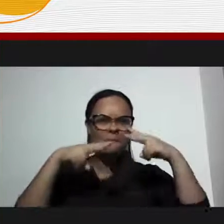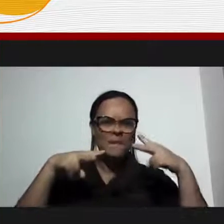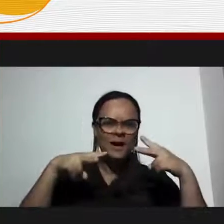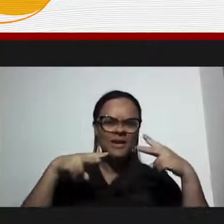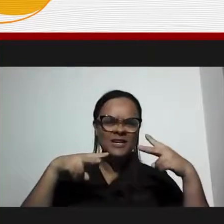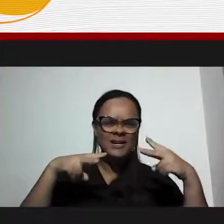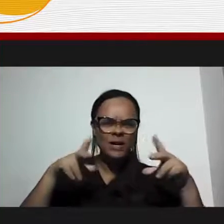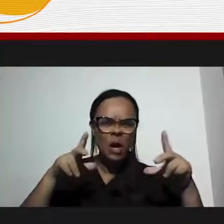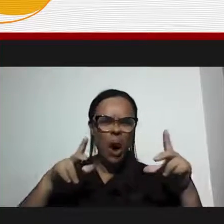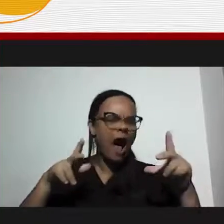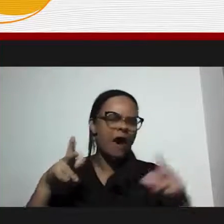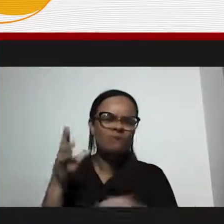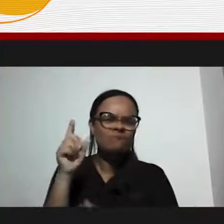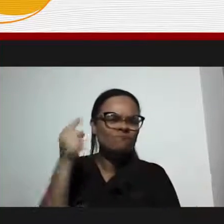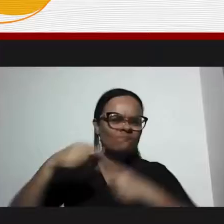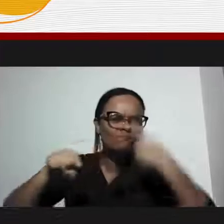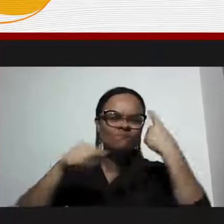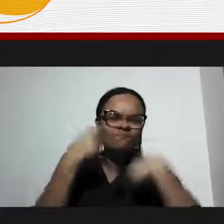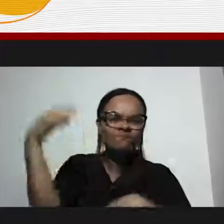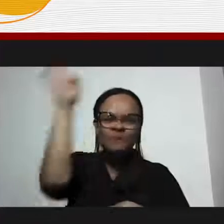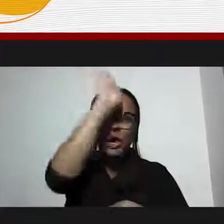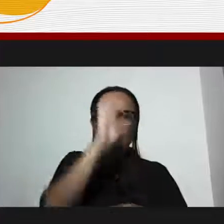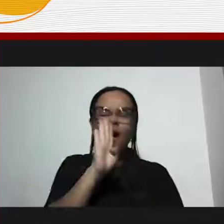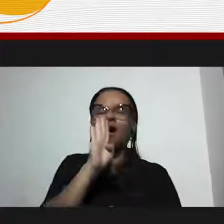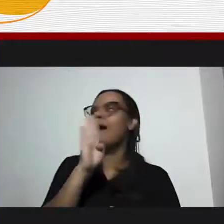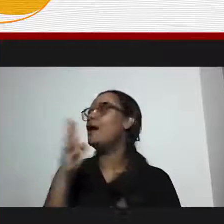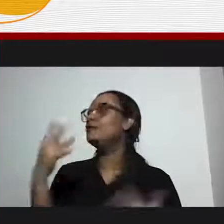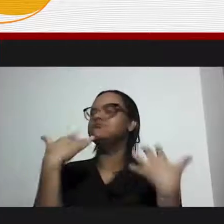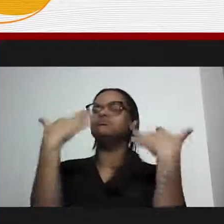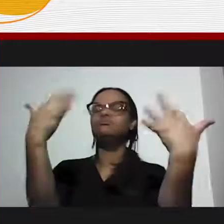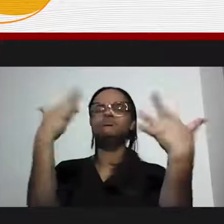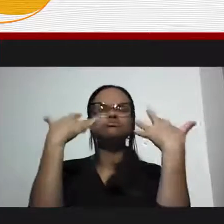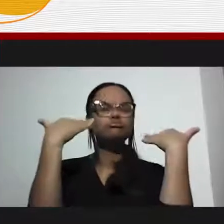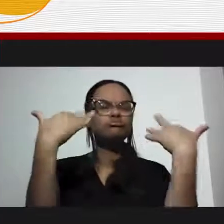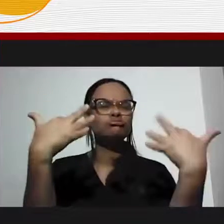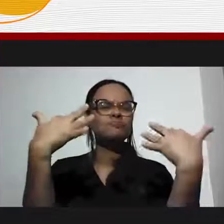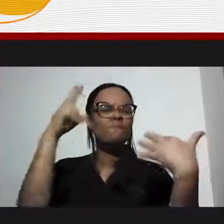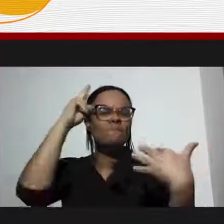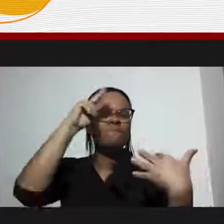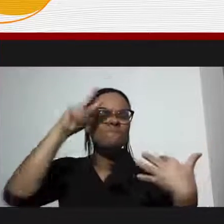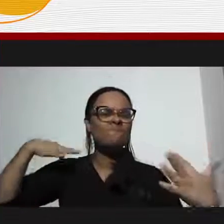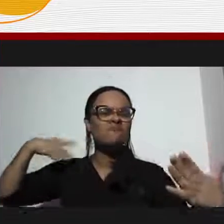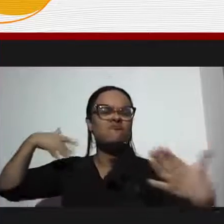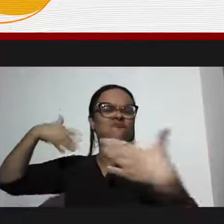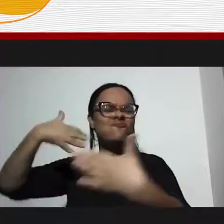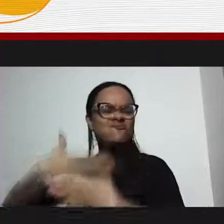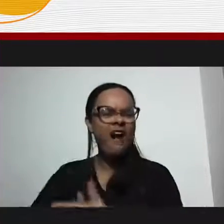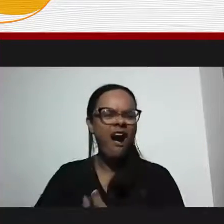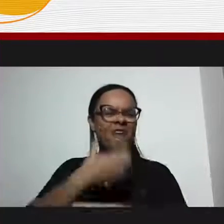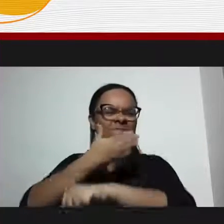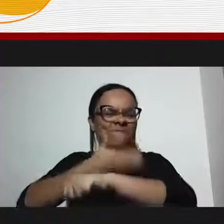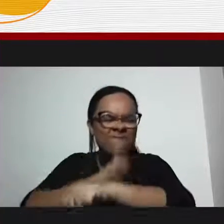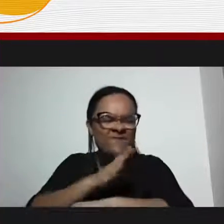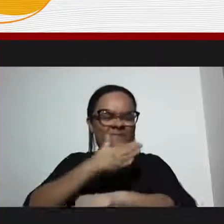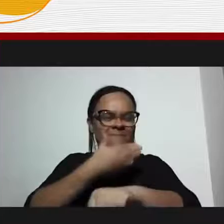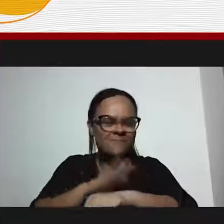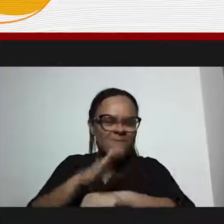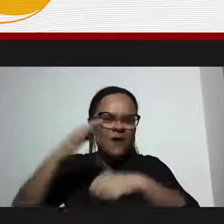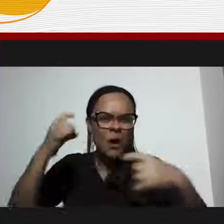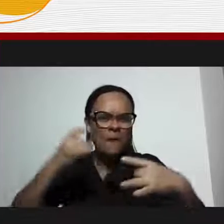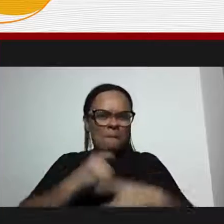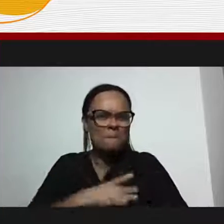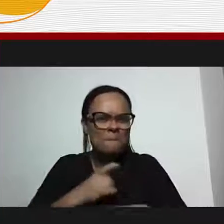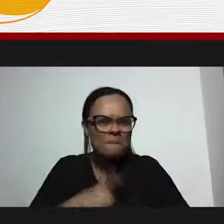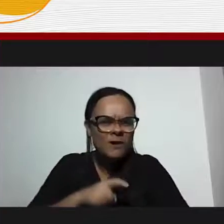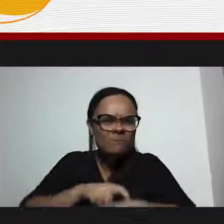nacional tocar, e você vê aquela, toda aquela história, todo aquele sofrimento que você passou nos treinos, lesões,